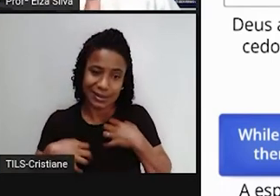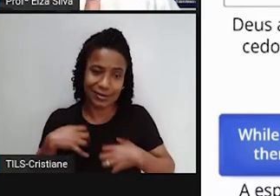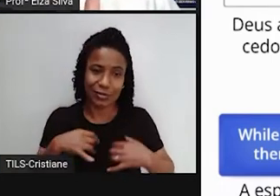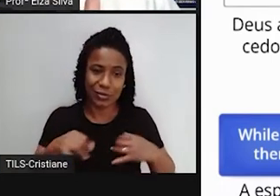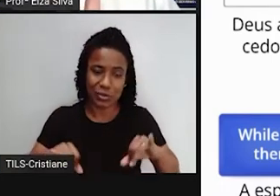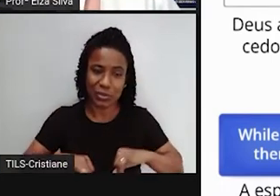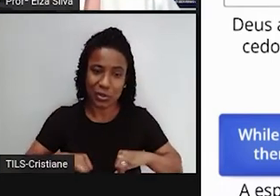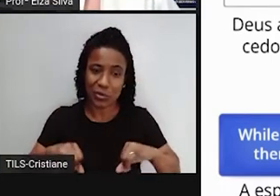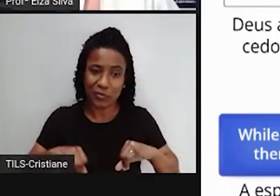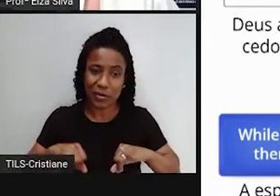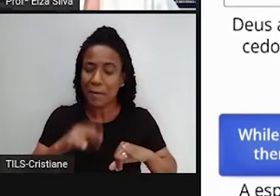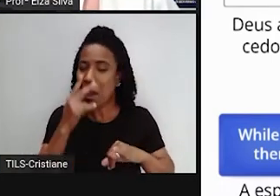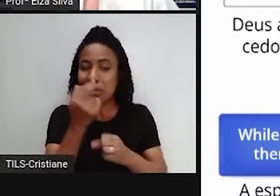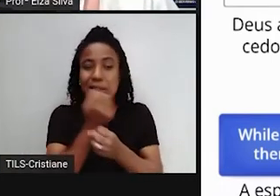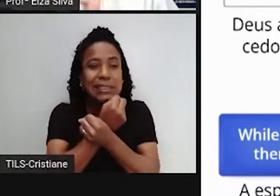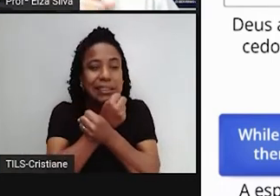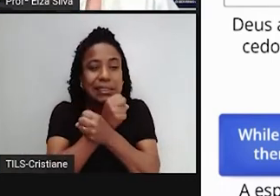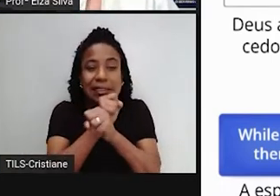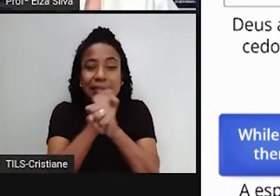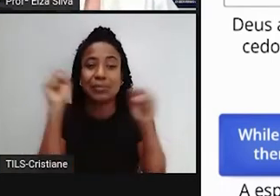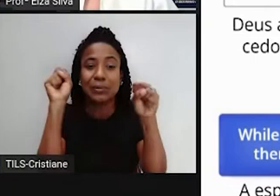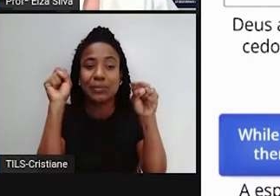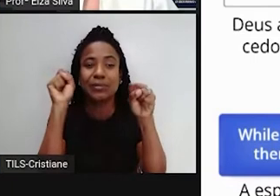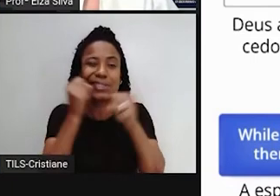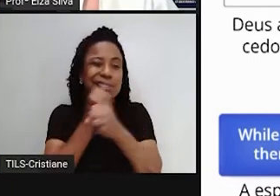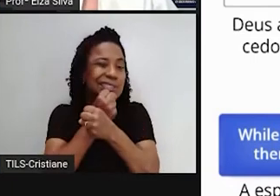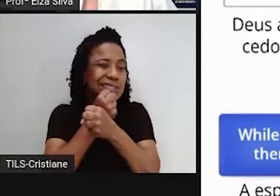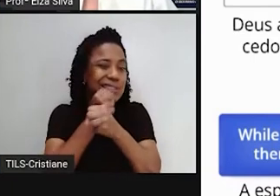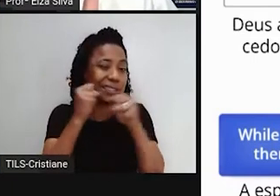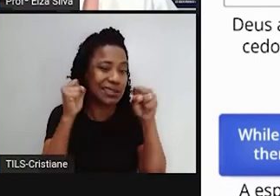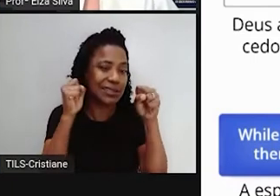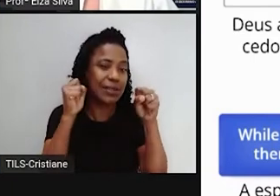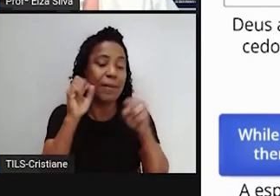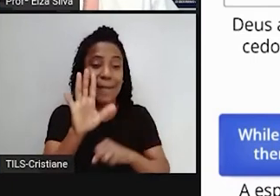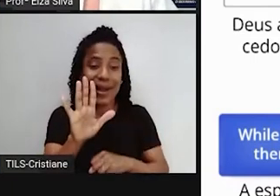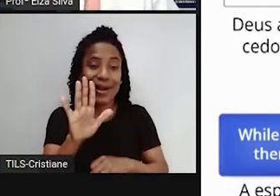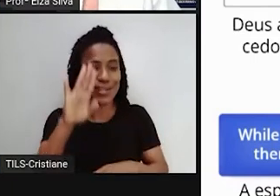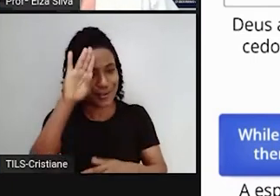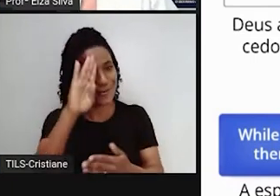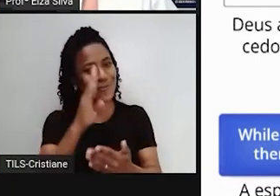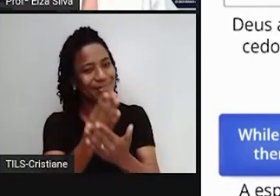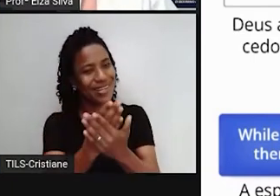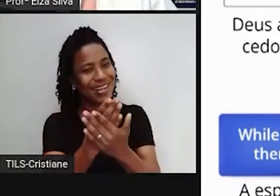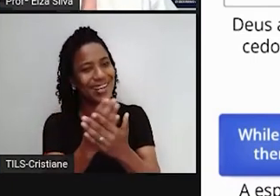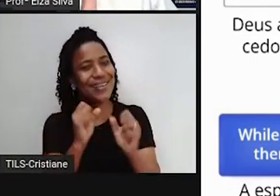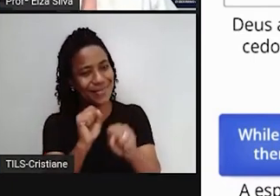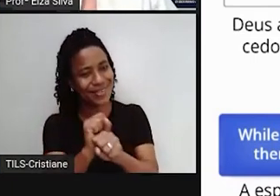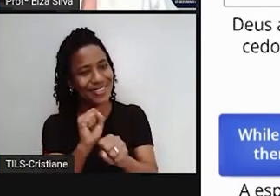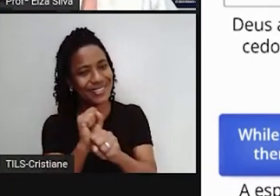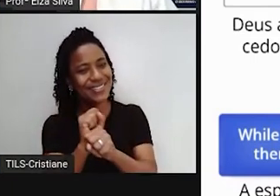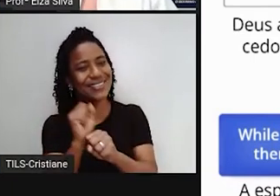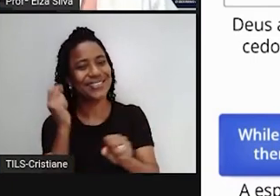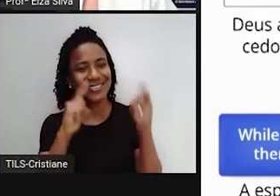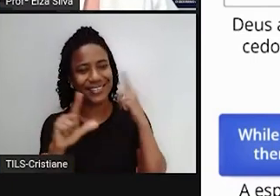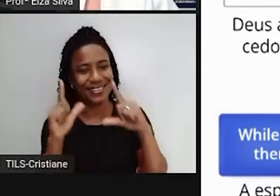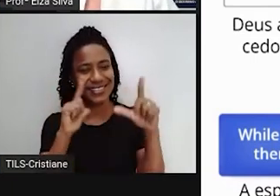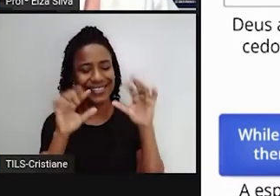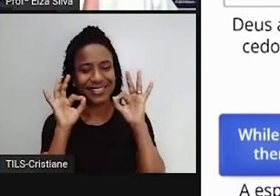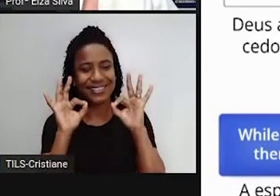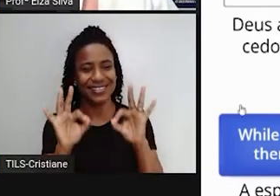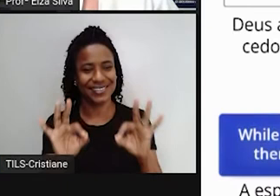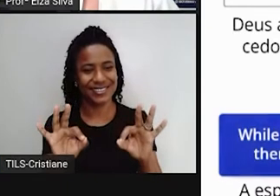ser impossível de resolver. Mas não é. Basta você acreditar e você encontrará um caminho. Let's